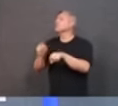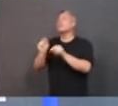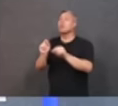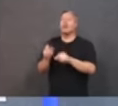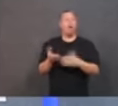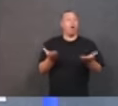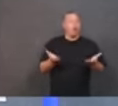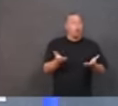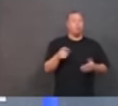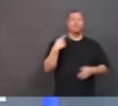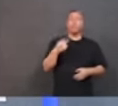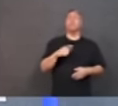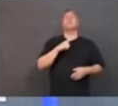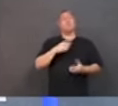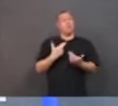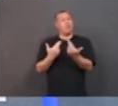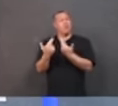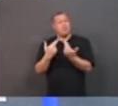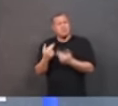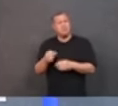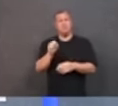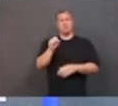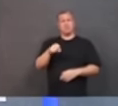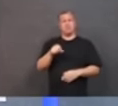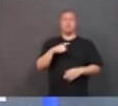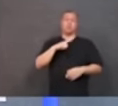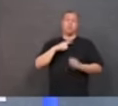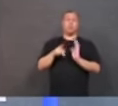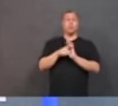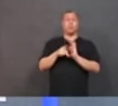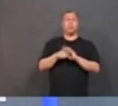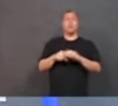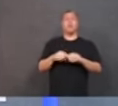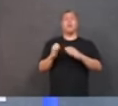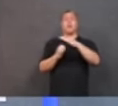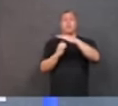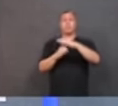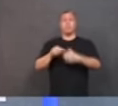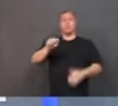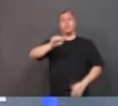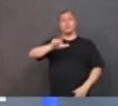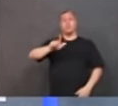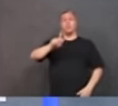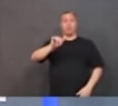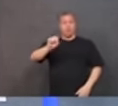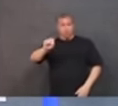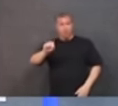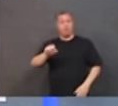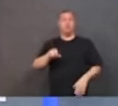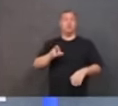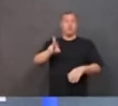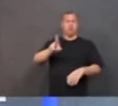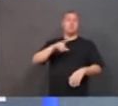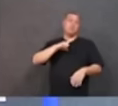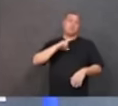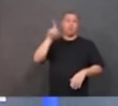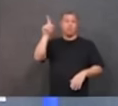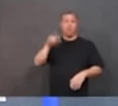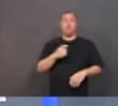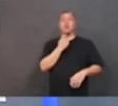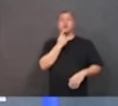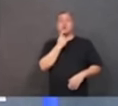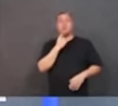com a Algar aqui na Uberlândia, o CPQD em Campinas, a WXBR, que é uma empresa de wireless. Então nós temos diversos relacionamentos.